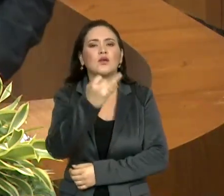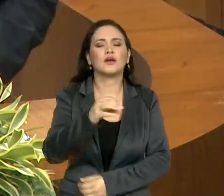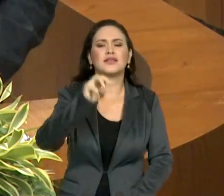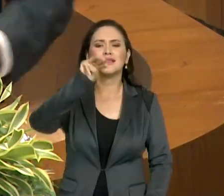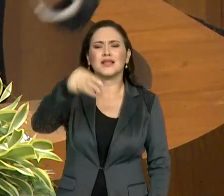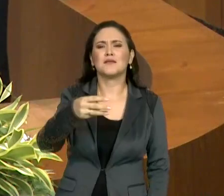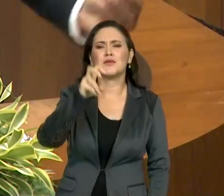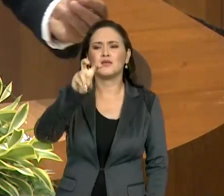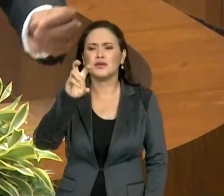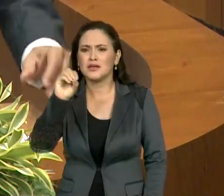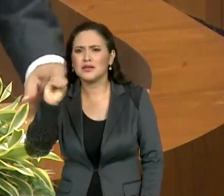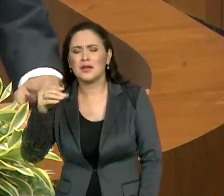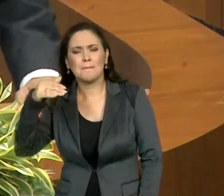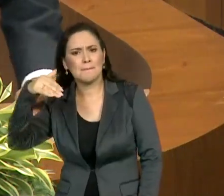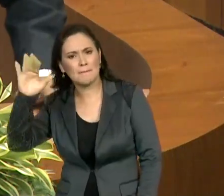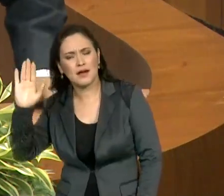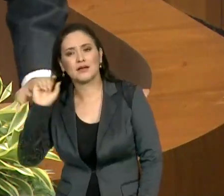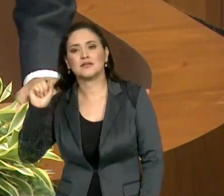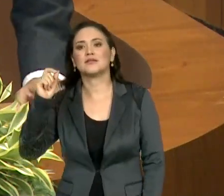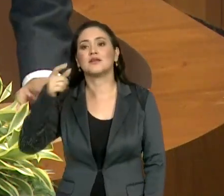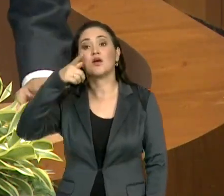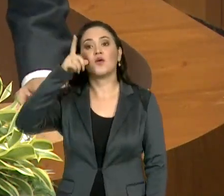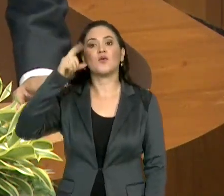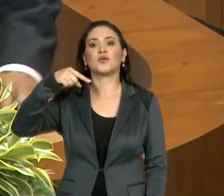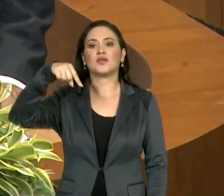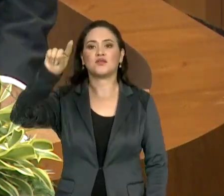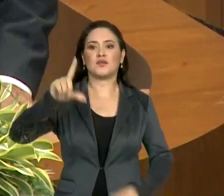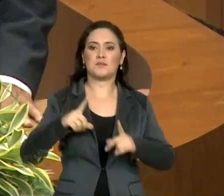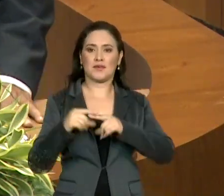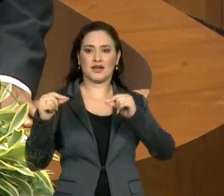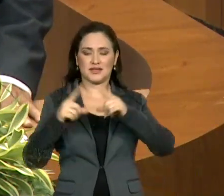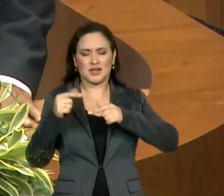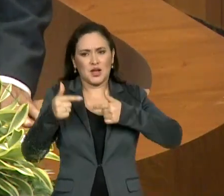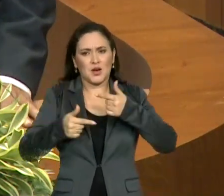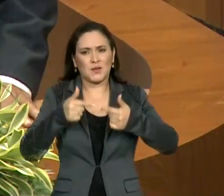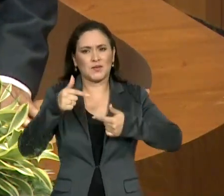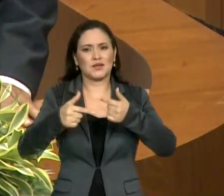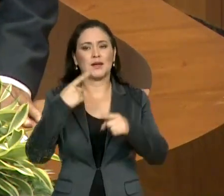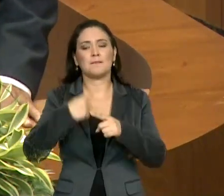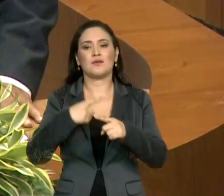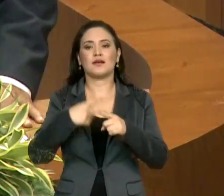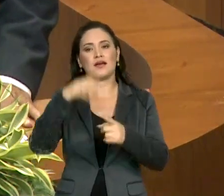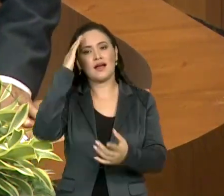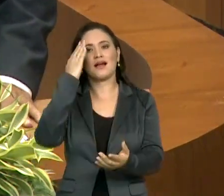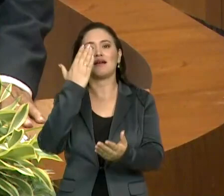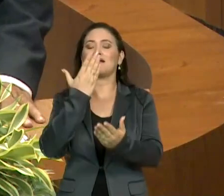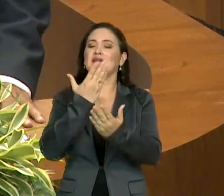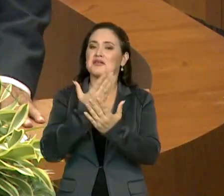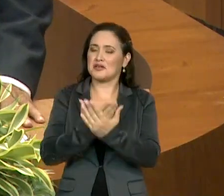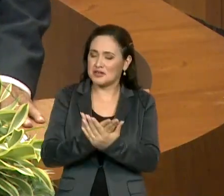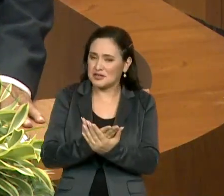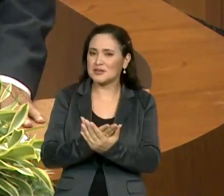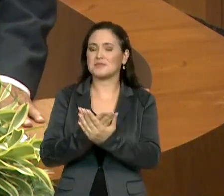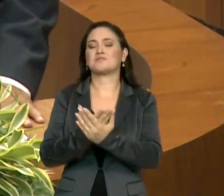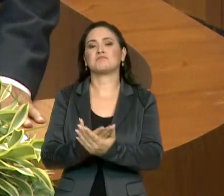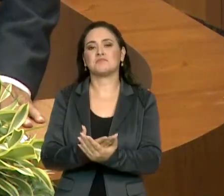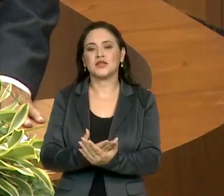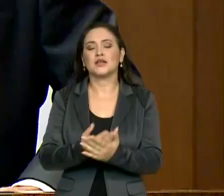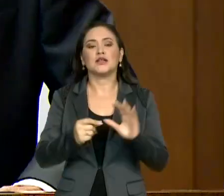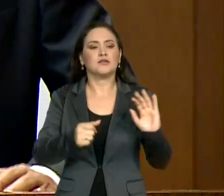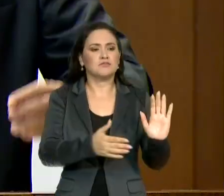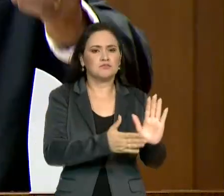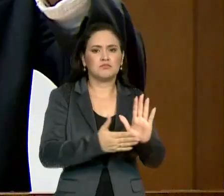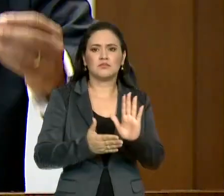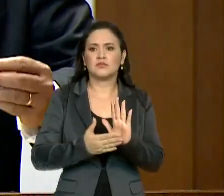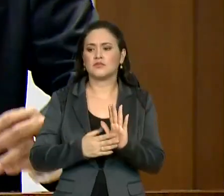nossas pautas, que são pautas de todos nós. Parabéns a essas grandes guerreiras. E nós precisamos inspirar nisso